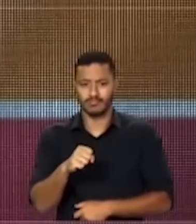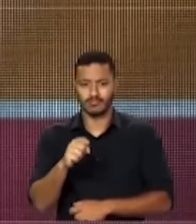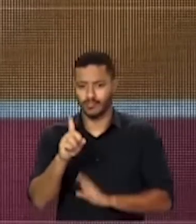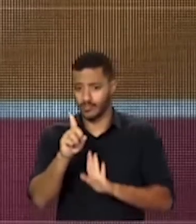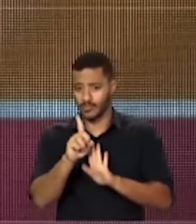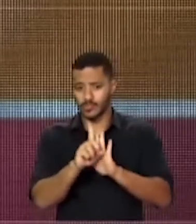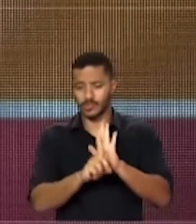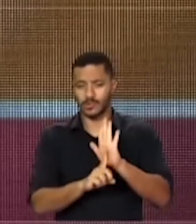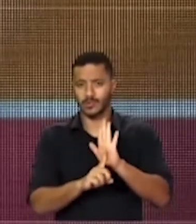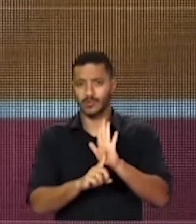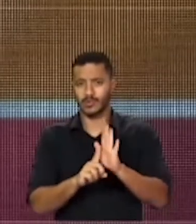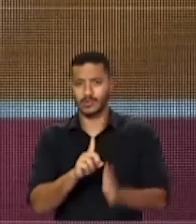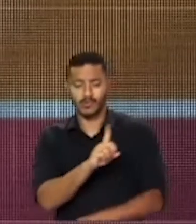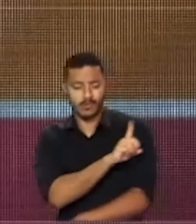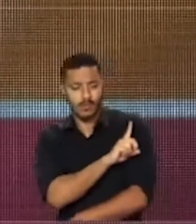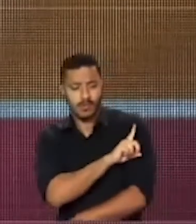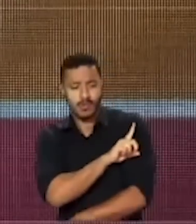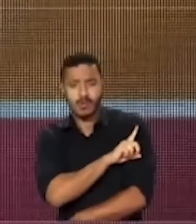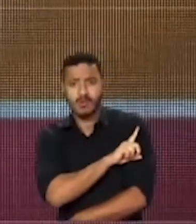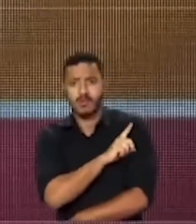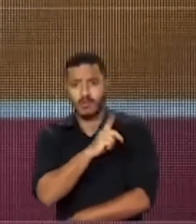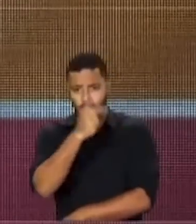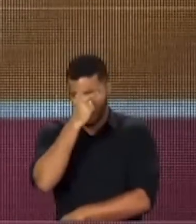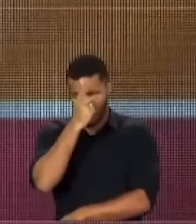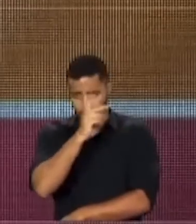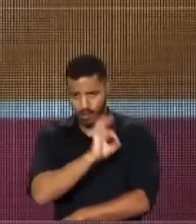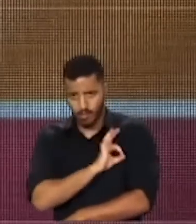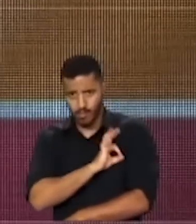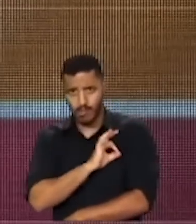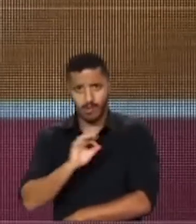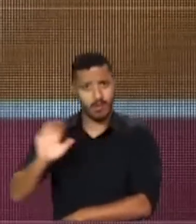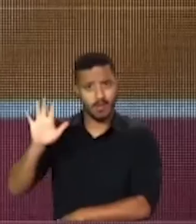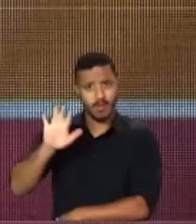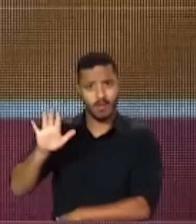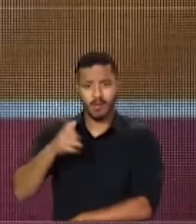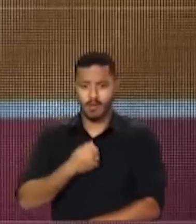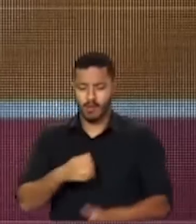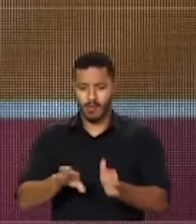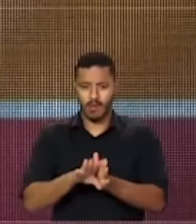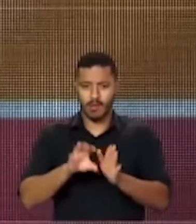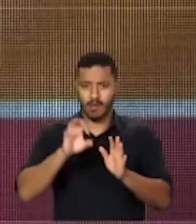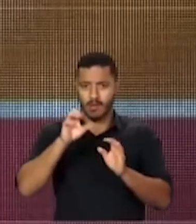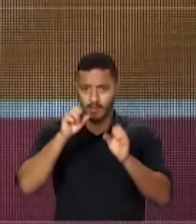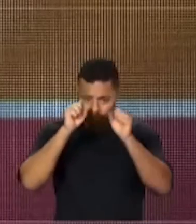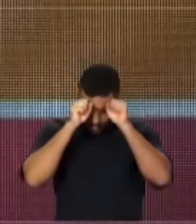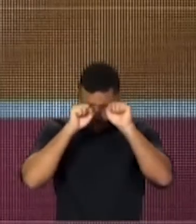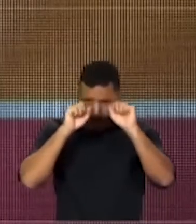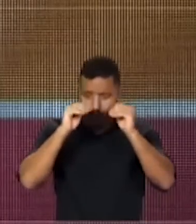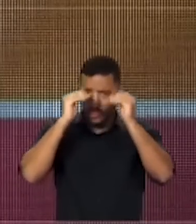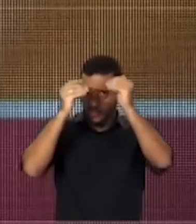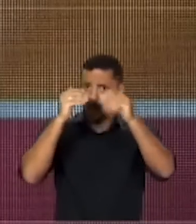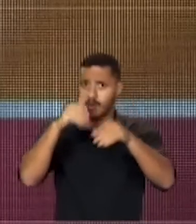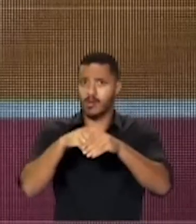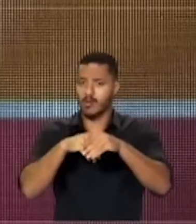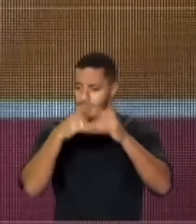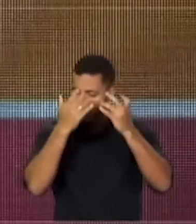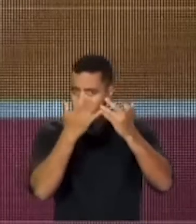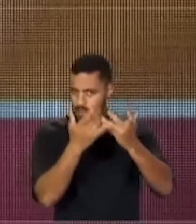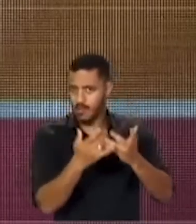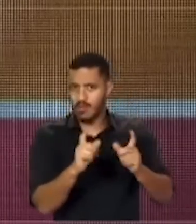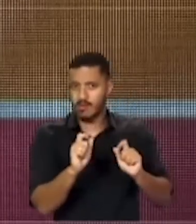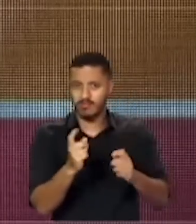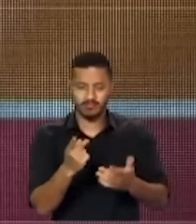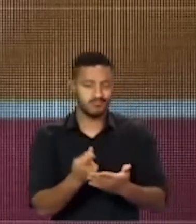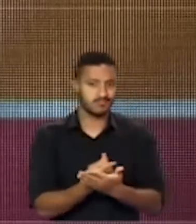diretor da Polícia Rodoviária Federal, que veio até o Tribunal Superior Eleitoral há poucos momentos explicar exatamente